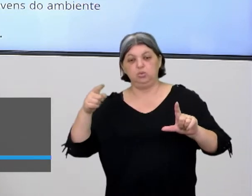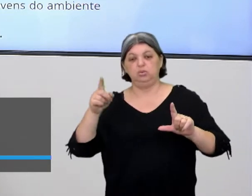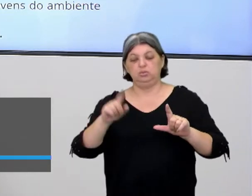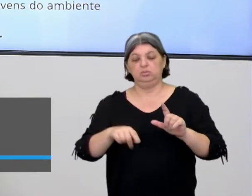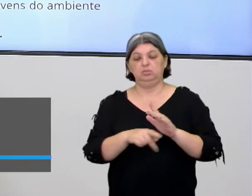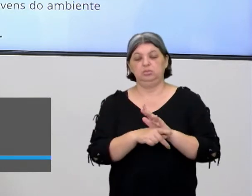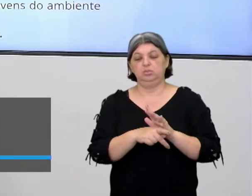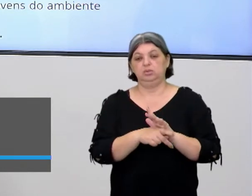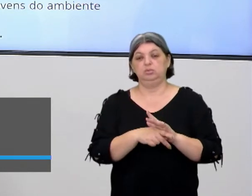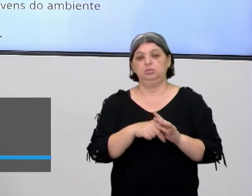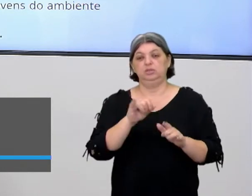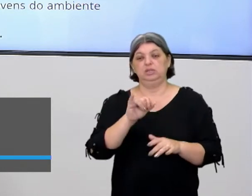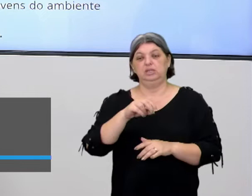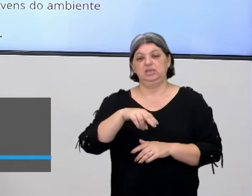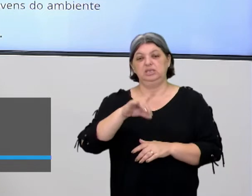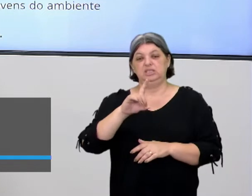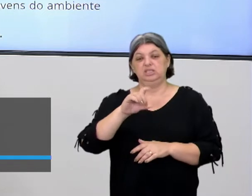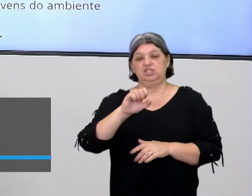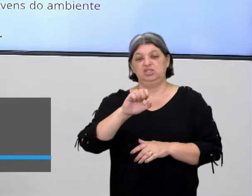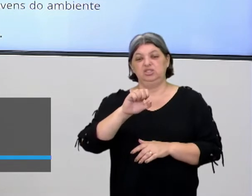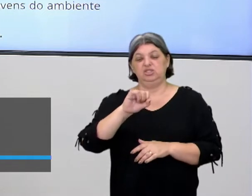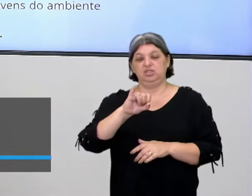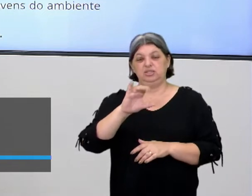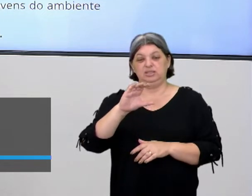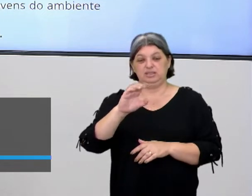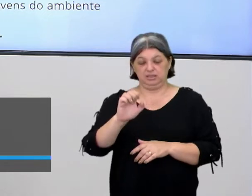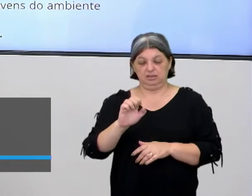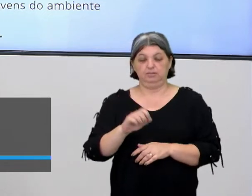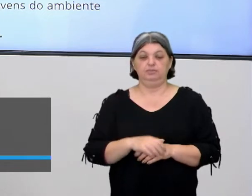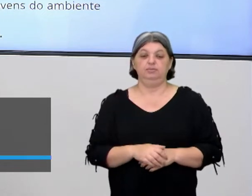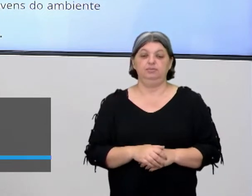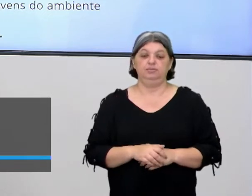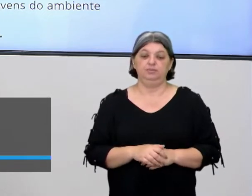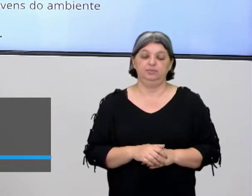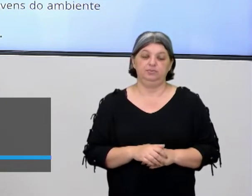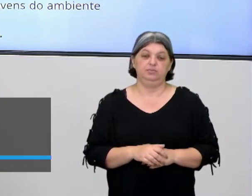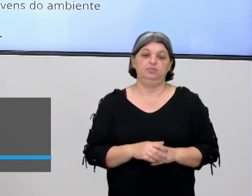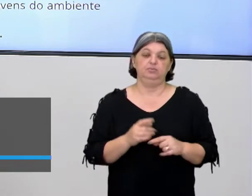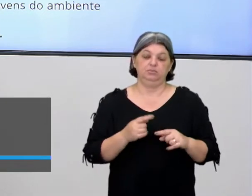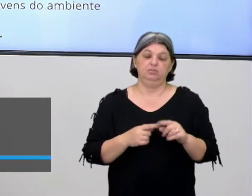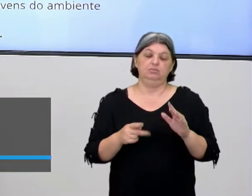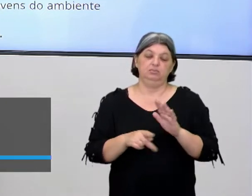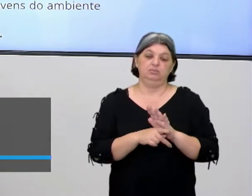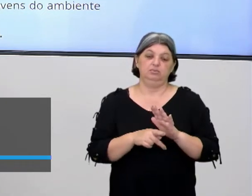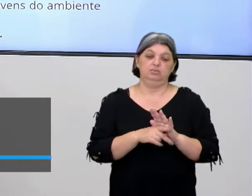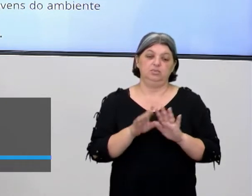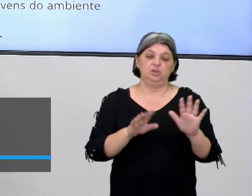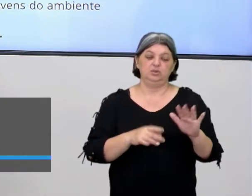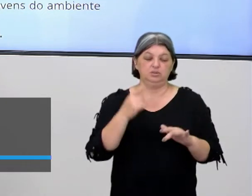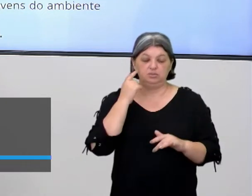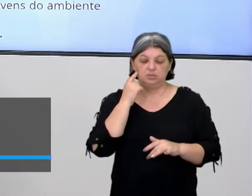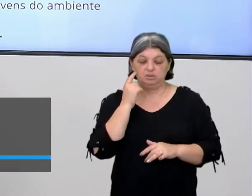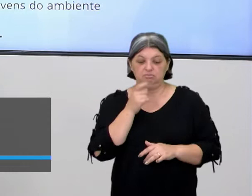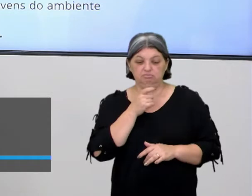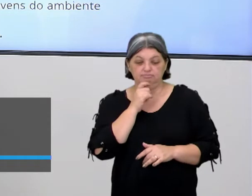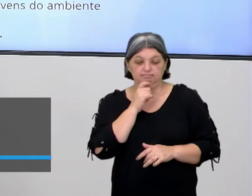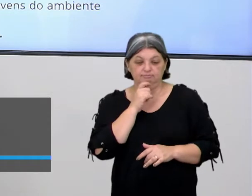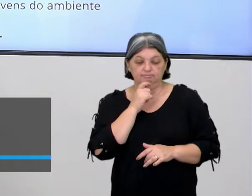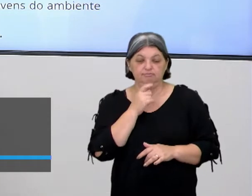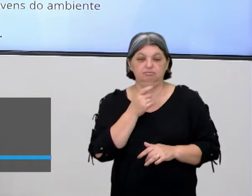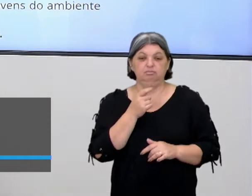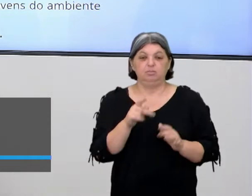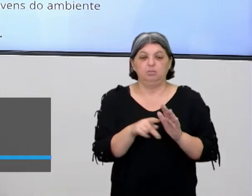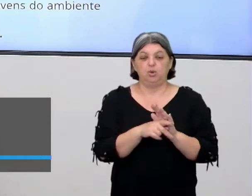gente fala em taxas, né? A gente sempre procura trazer essa frieza, vamos dizer assim, dos números